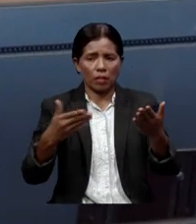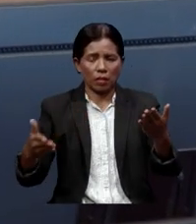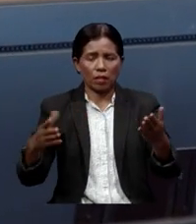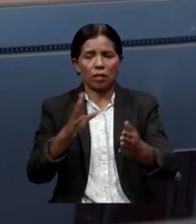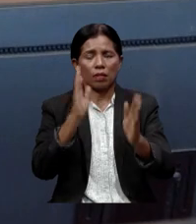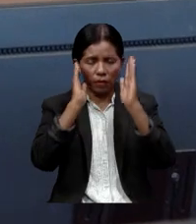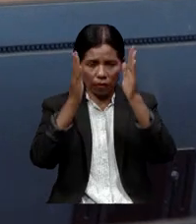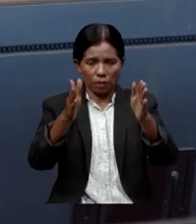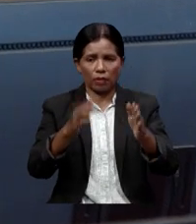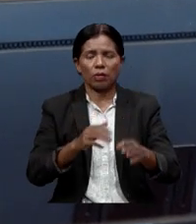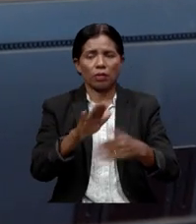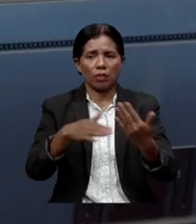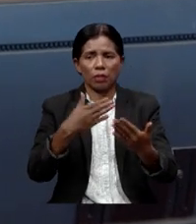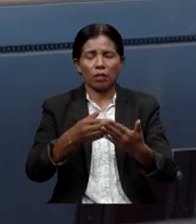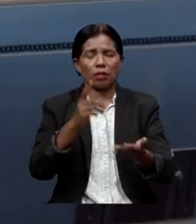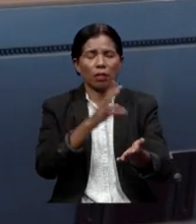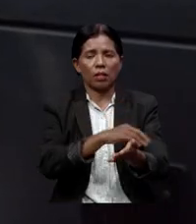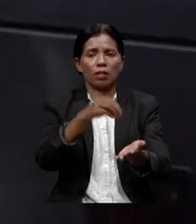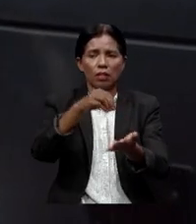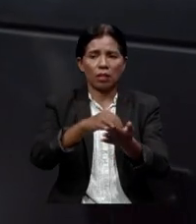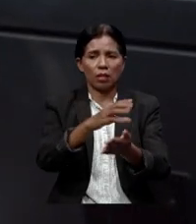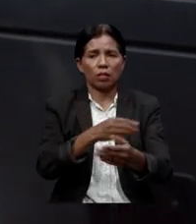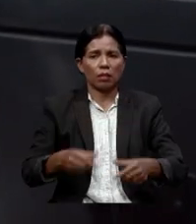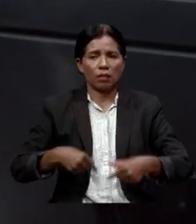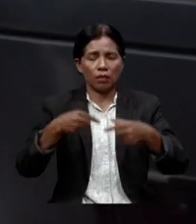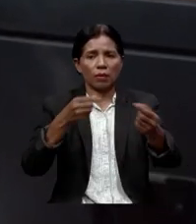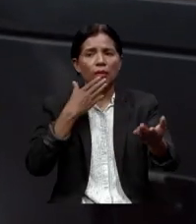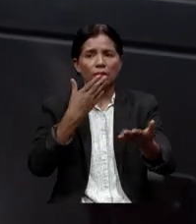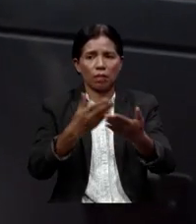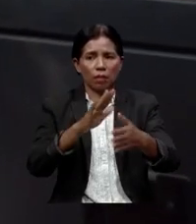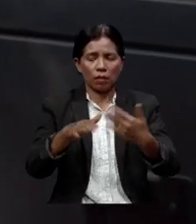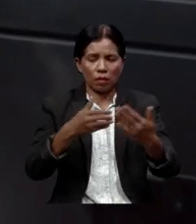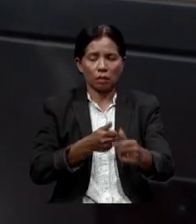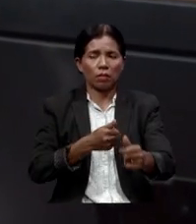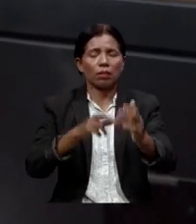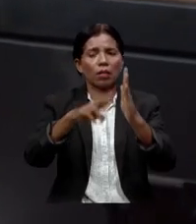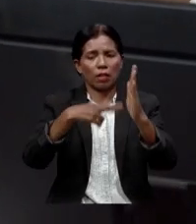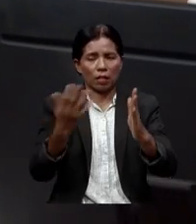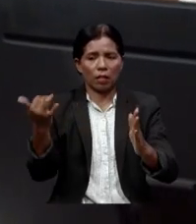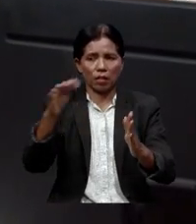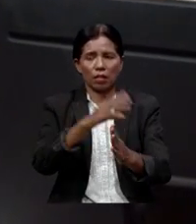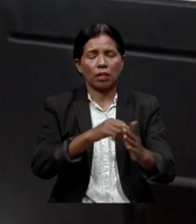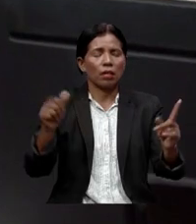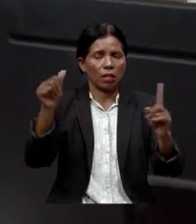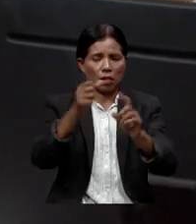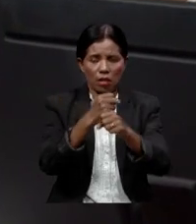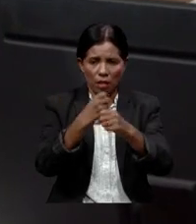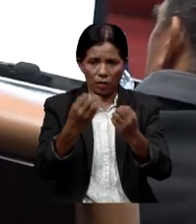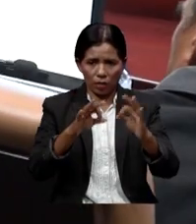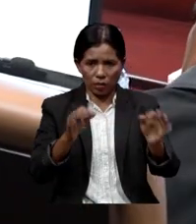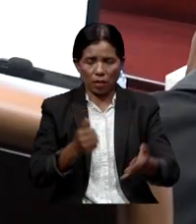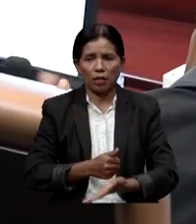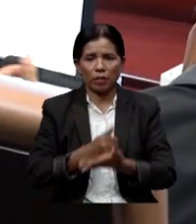coletivo complementar CIRA, NB destina a atribuir ao beneficiário. Tuir critério Sira Nebe Hatur Ona, no nosso